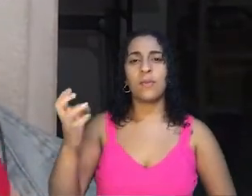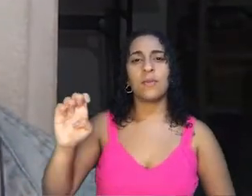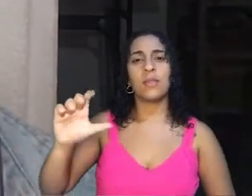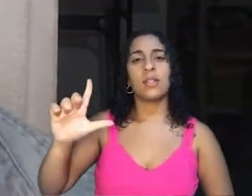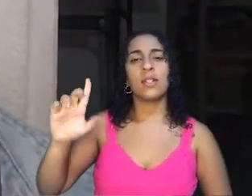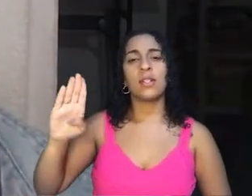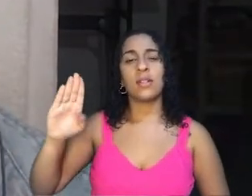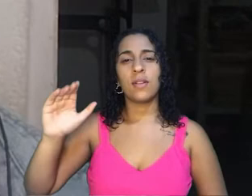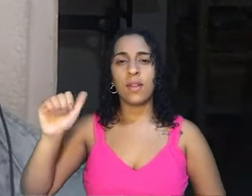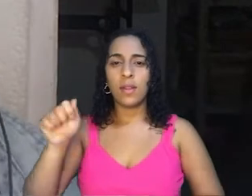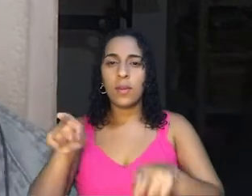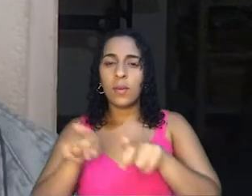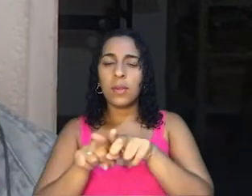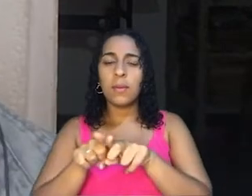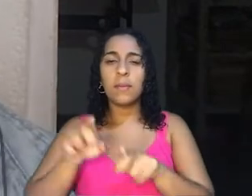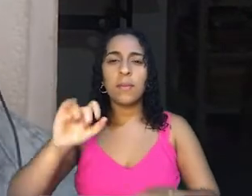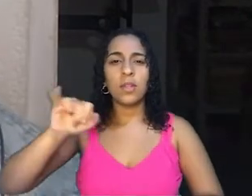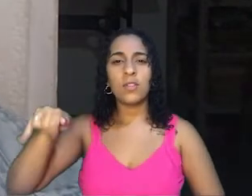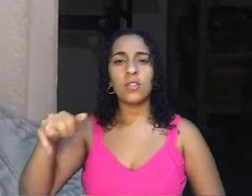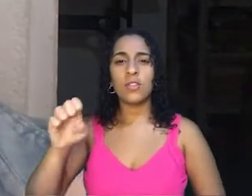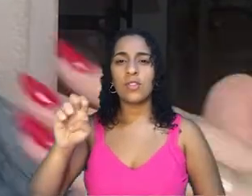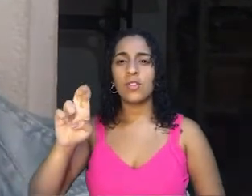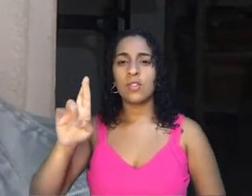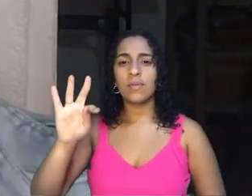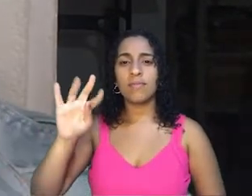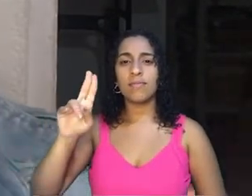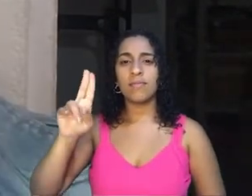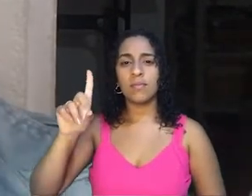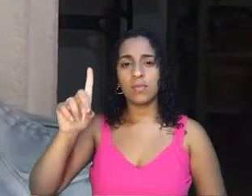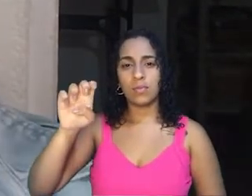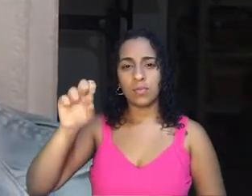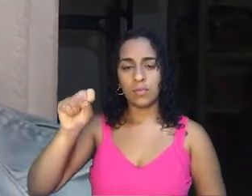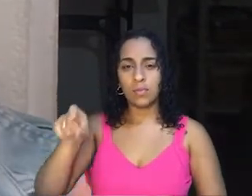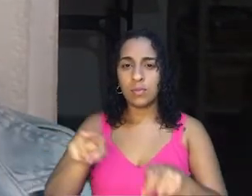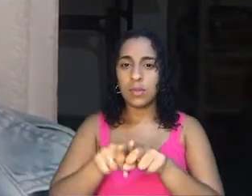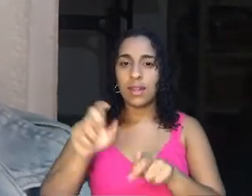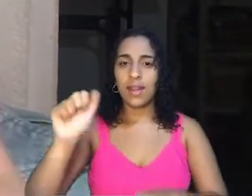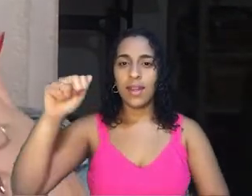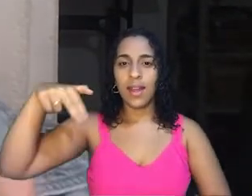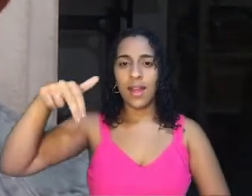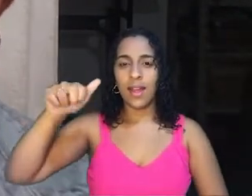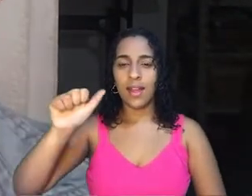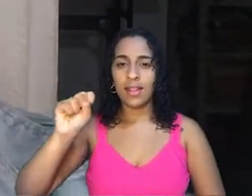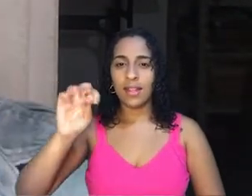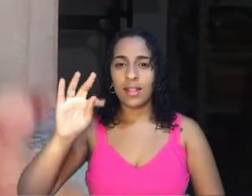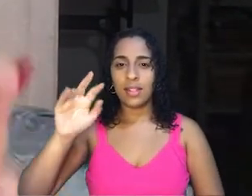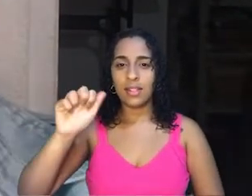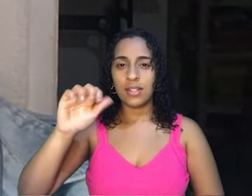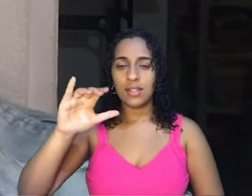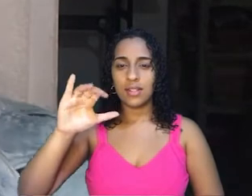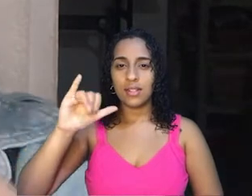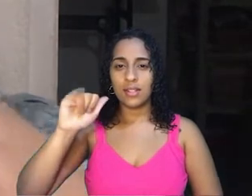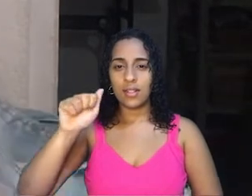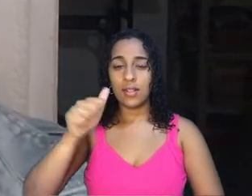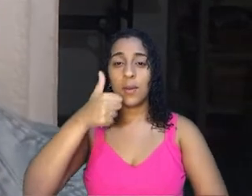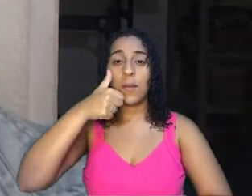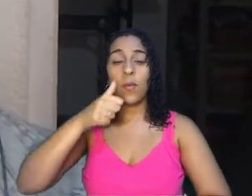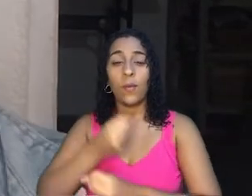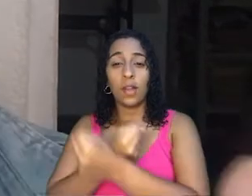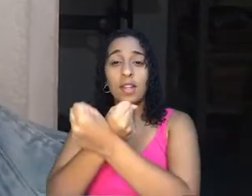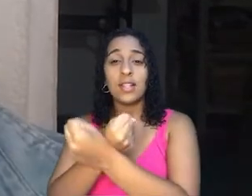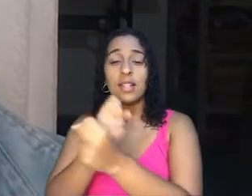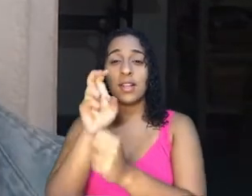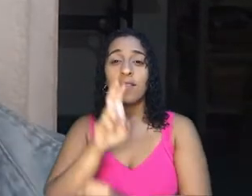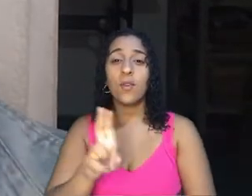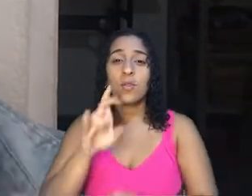retratada por usar uma máscara de ferro né que é pois história e iconografia representa o racismo estruturante e